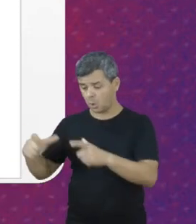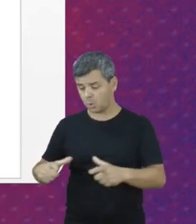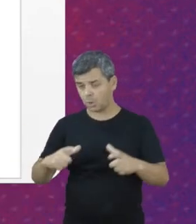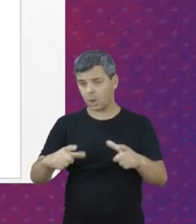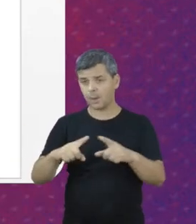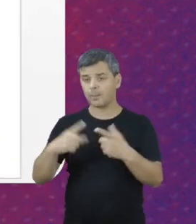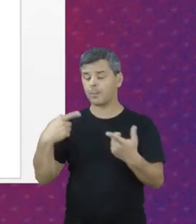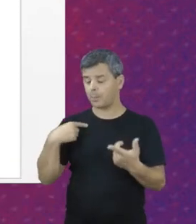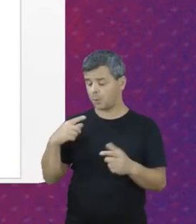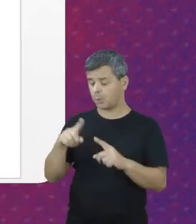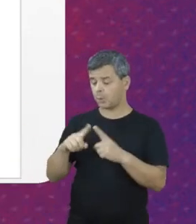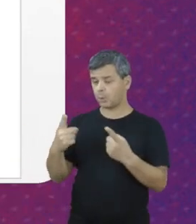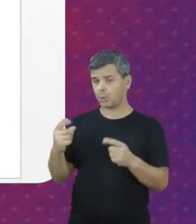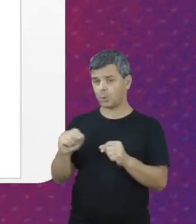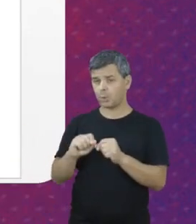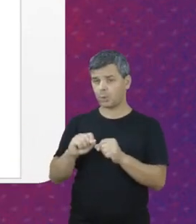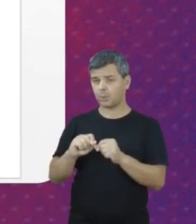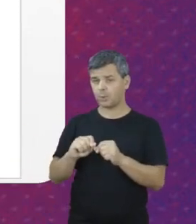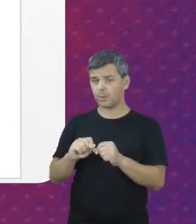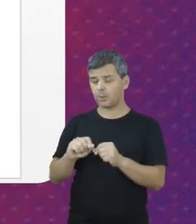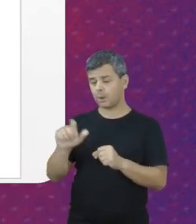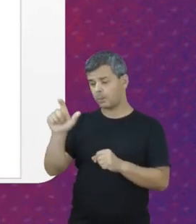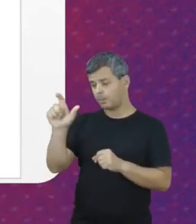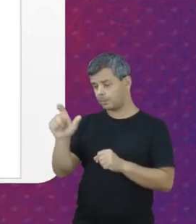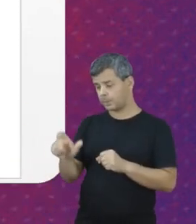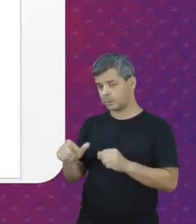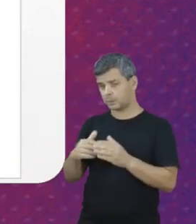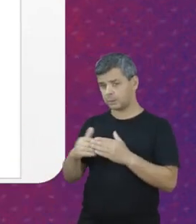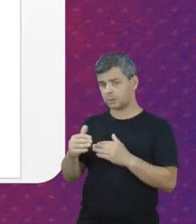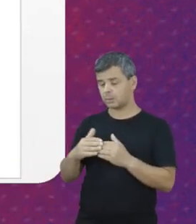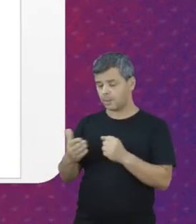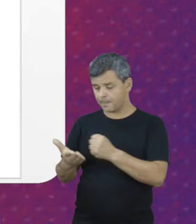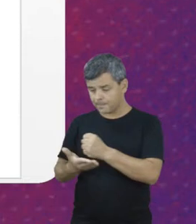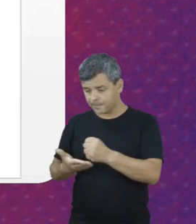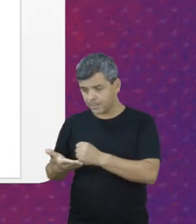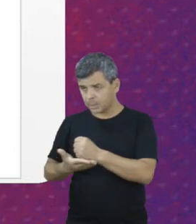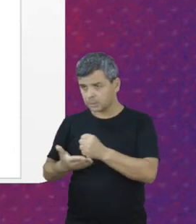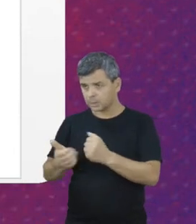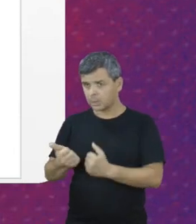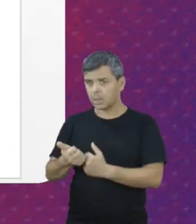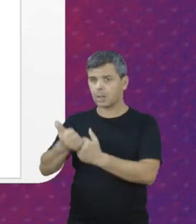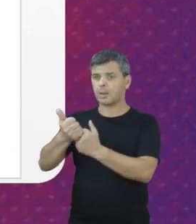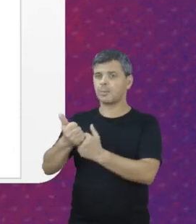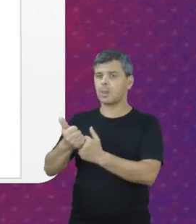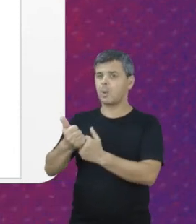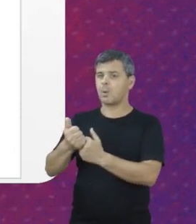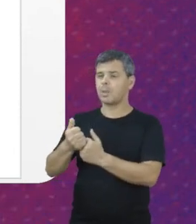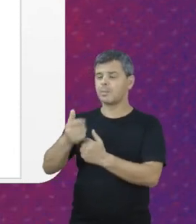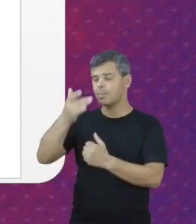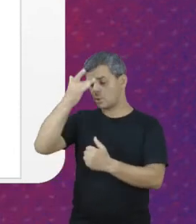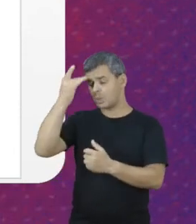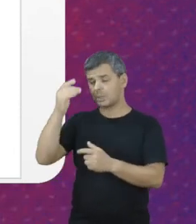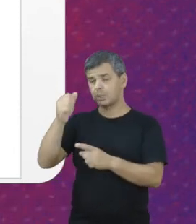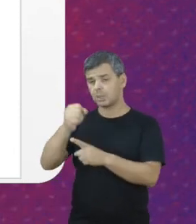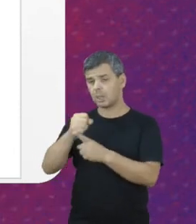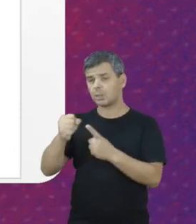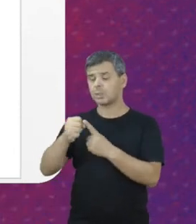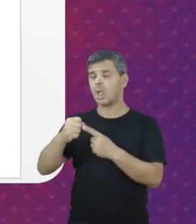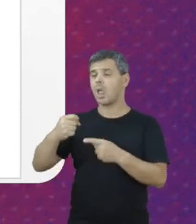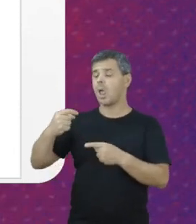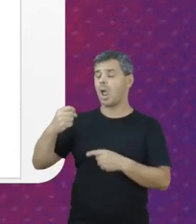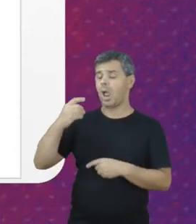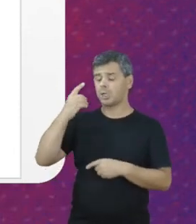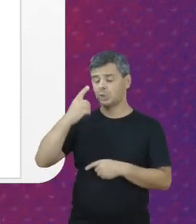podem contar, pelo menos com 3 profissionais de base, que são as assistentes sociais,